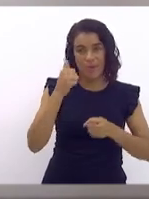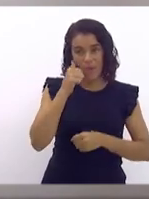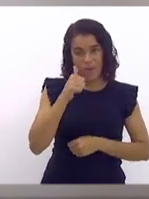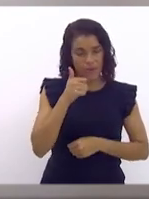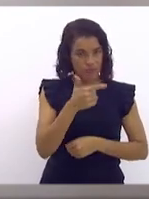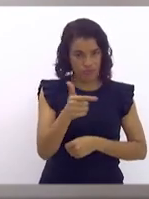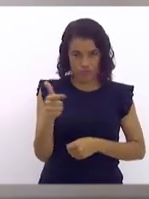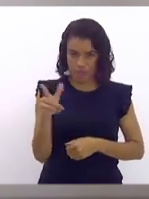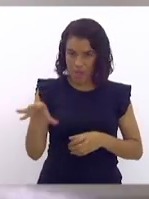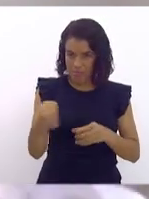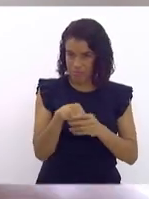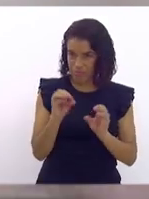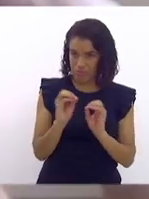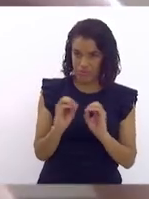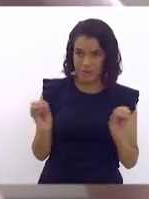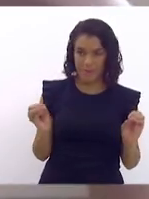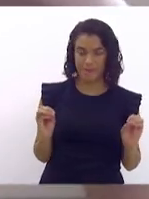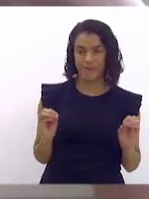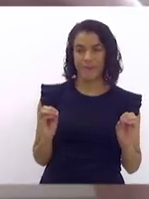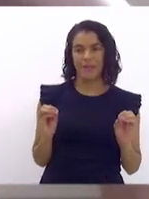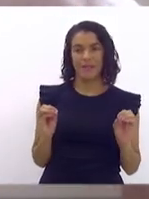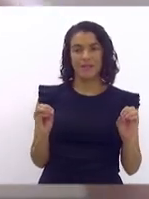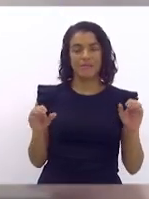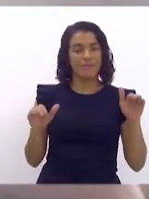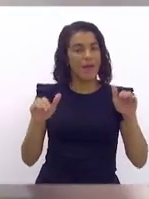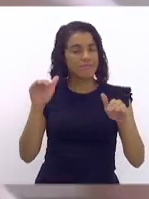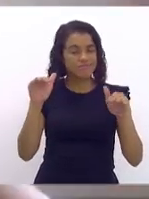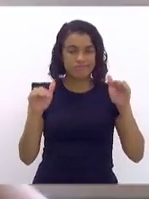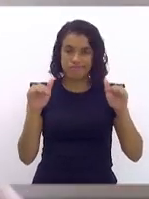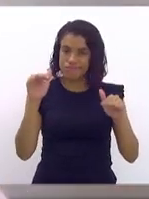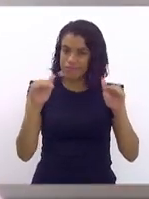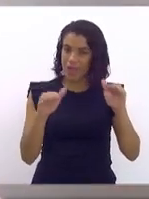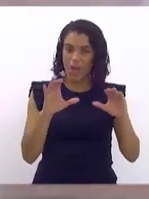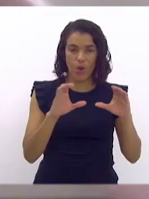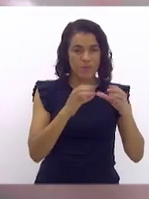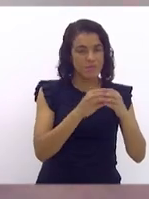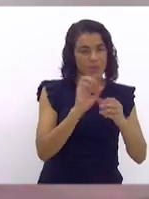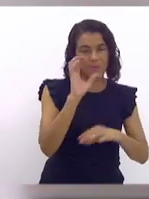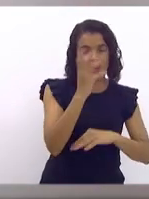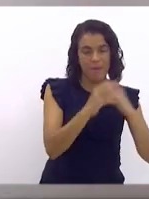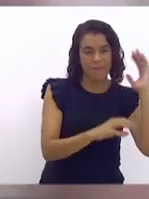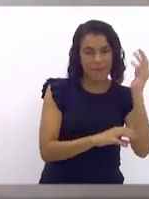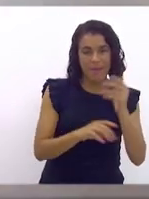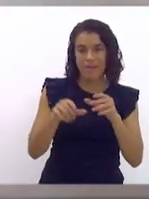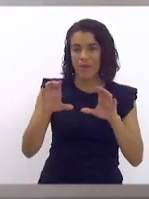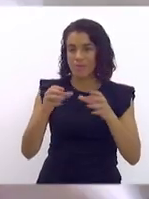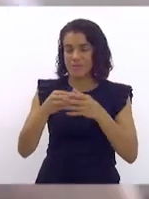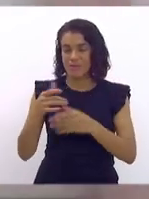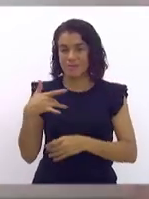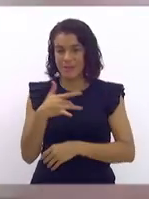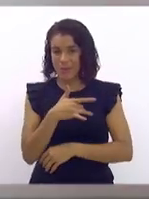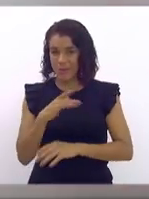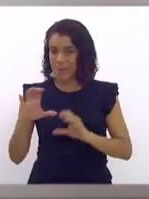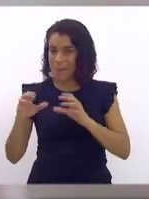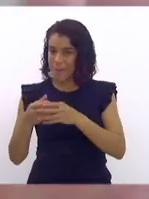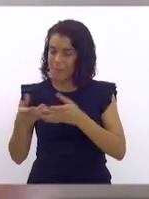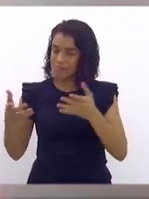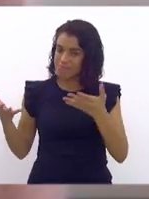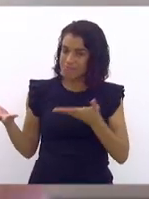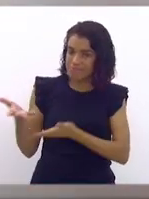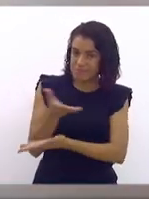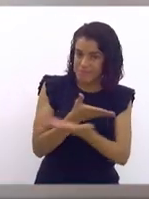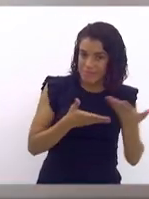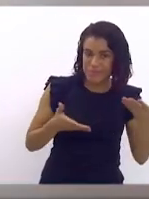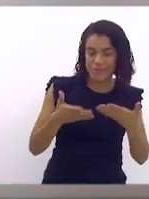porque Perfeito. a comissão, ela está no mesmo nível das outras comissões, né? De meio ambiente, de saúde, todas elas ali funcionando dentro